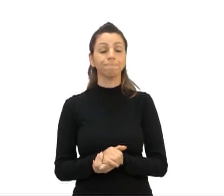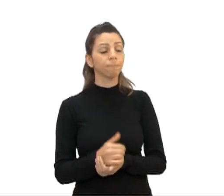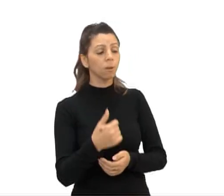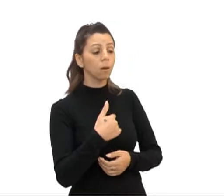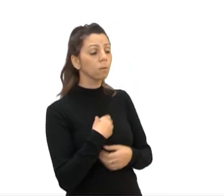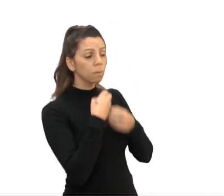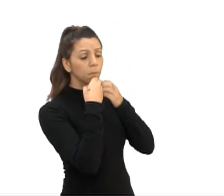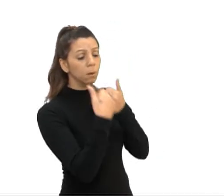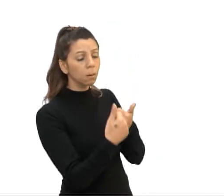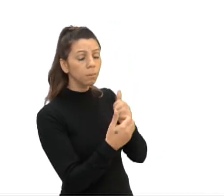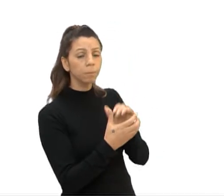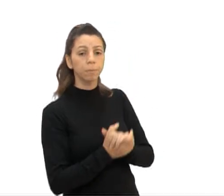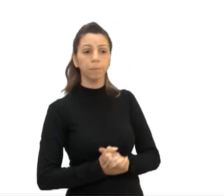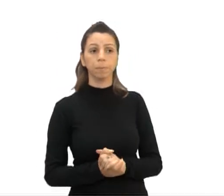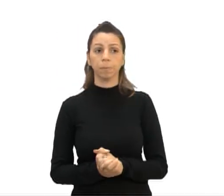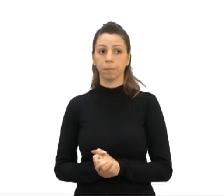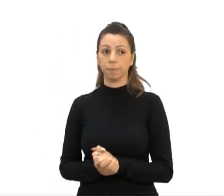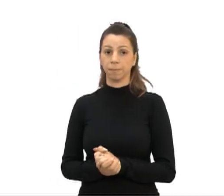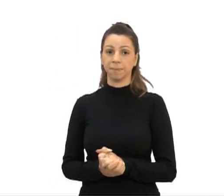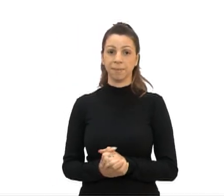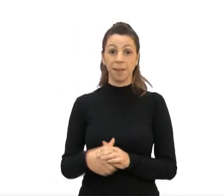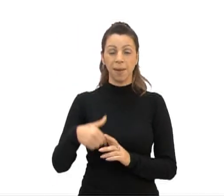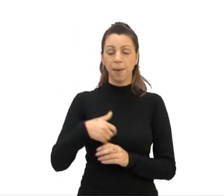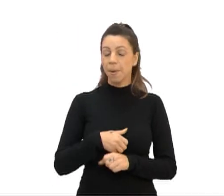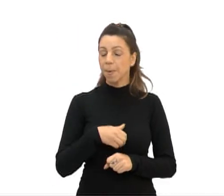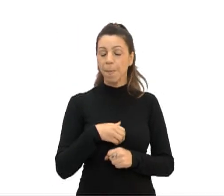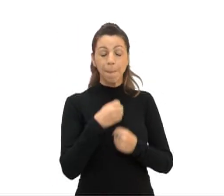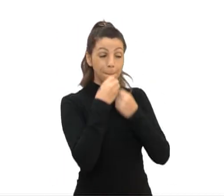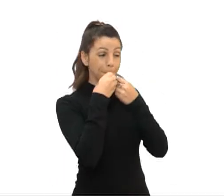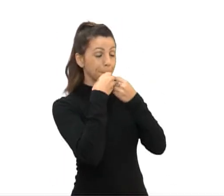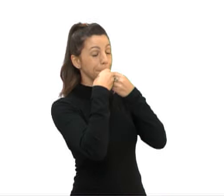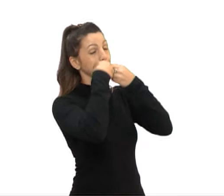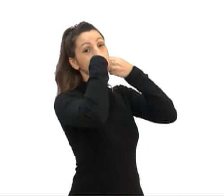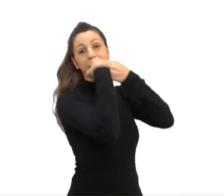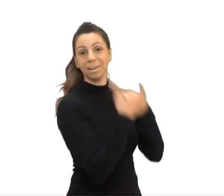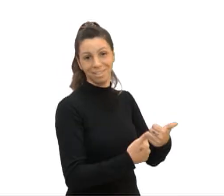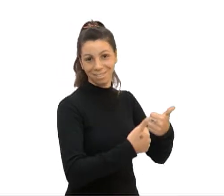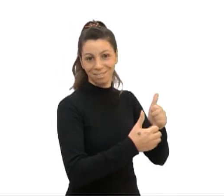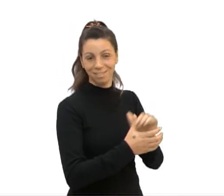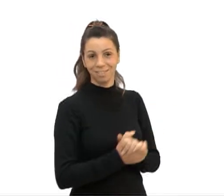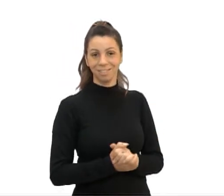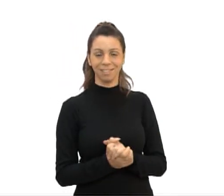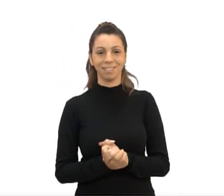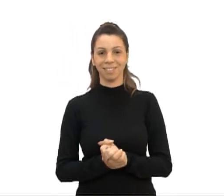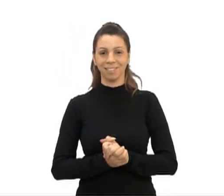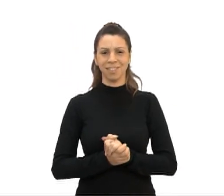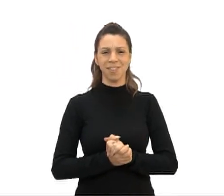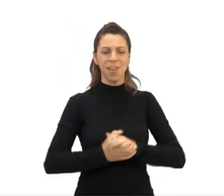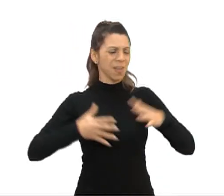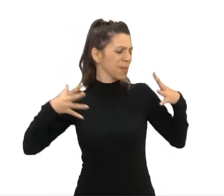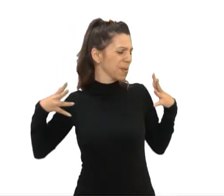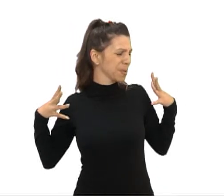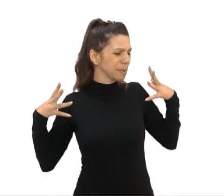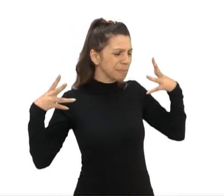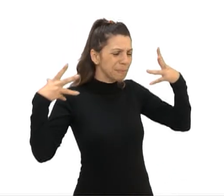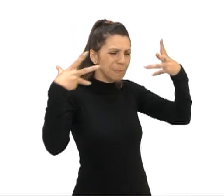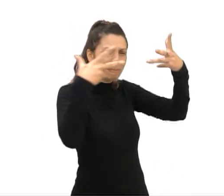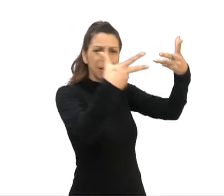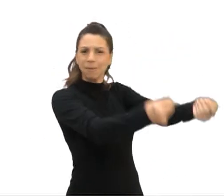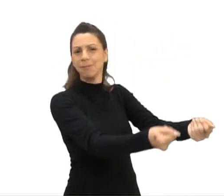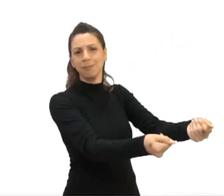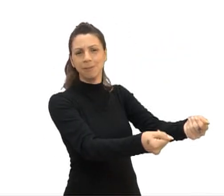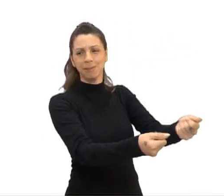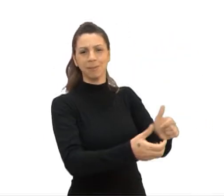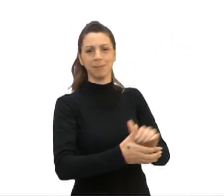bien, estou bem. Estoy muy bien, estou muito bem. Estupendo, ou seja, maravilhoso. Estou mais do que